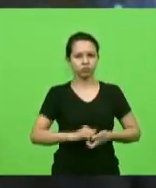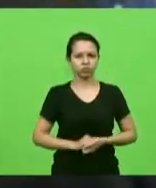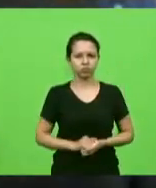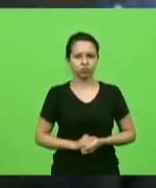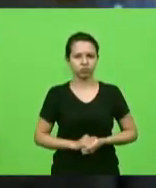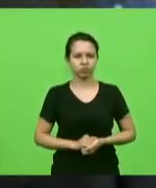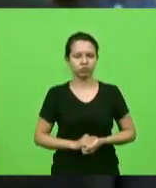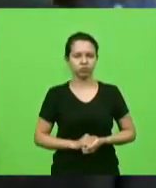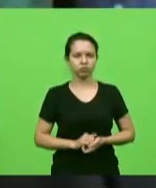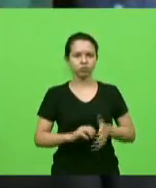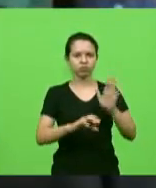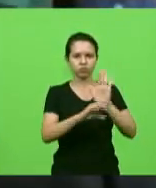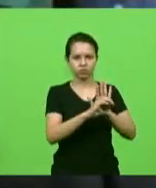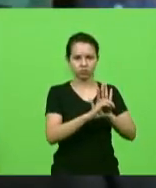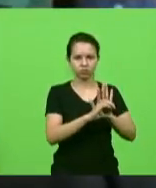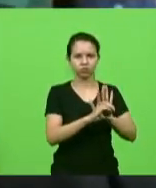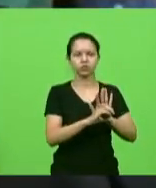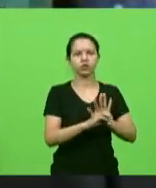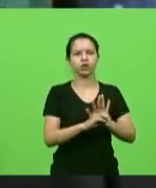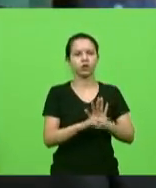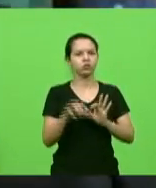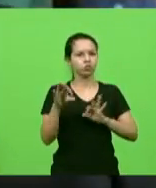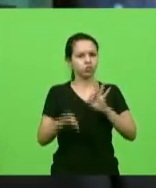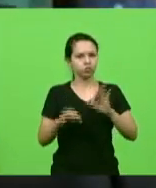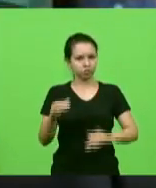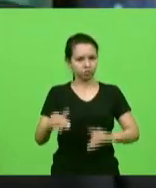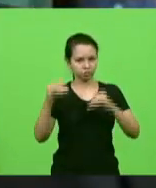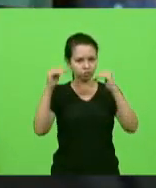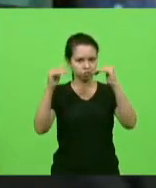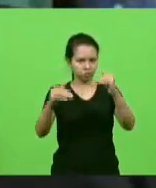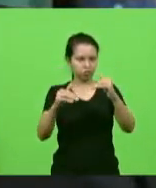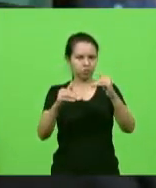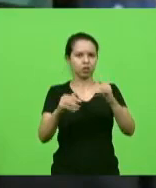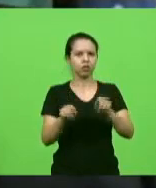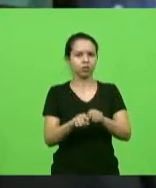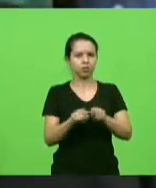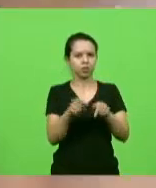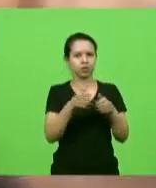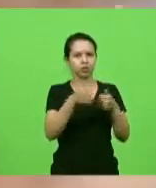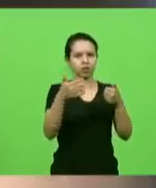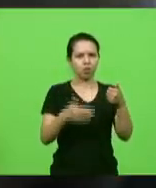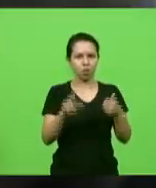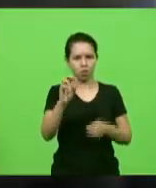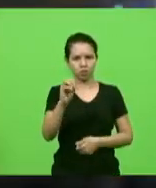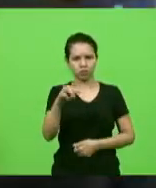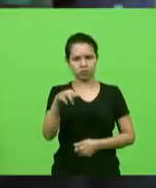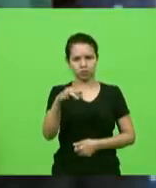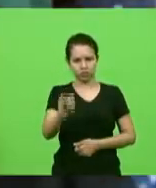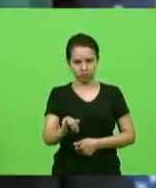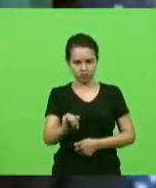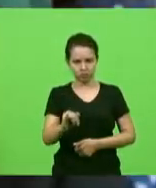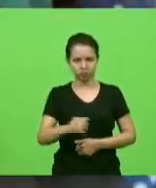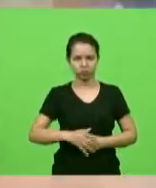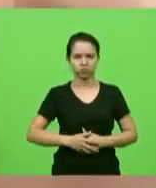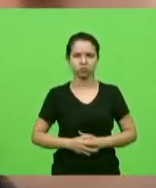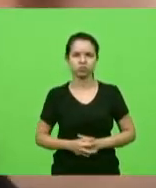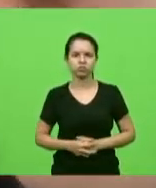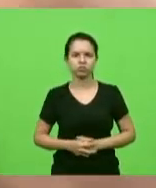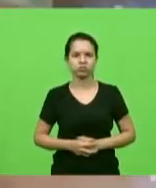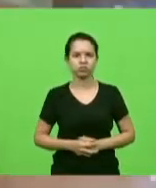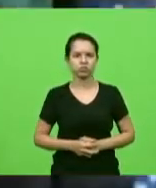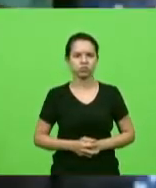concordo ipsis litteris desembargadora e a relatora Rosane Portella Wolff nessa situação